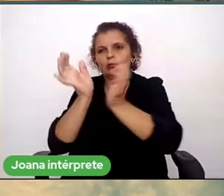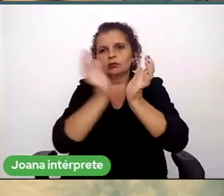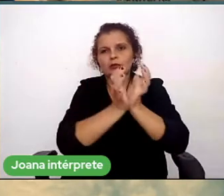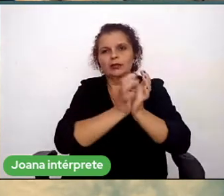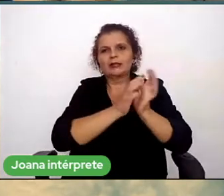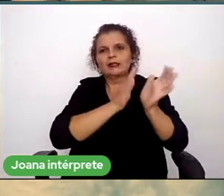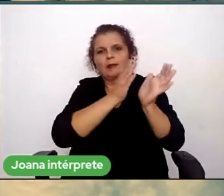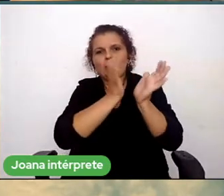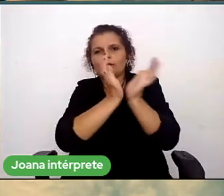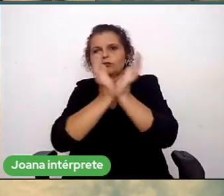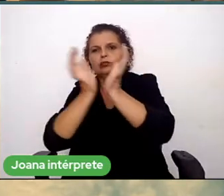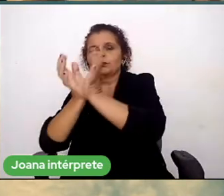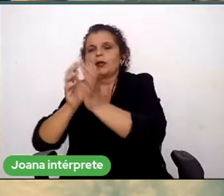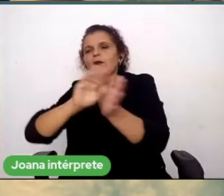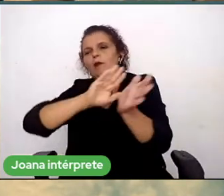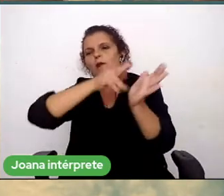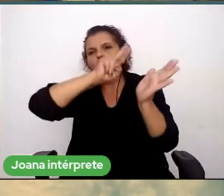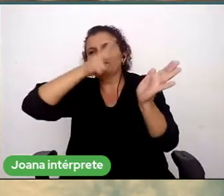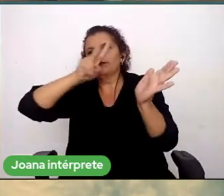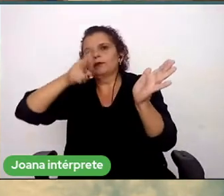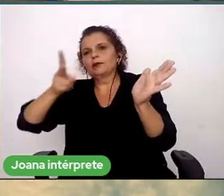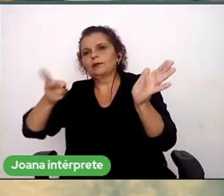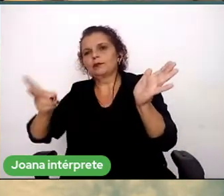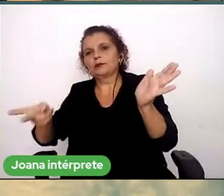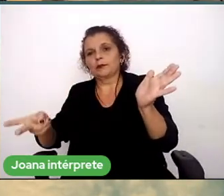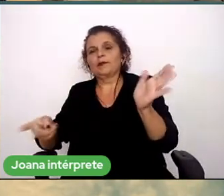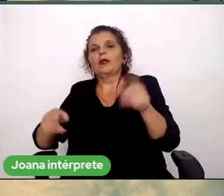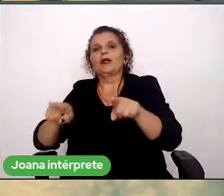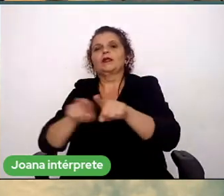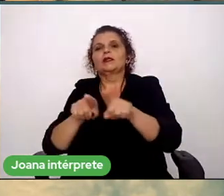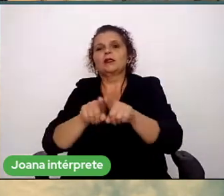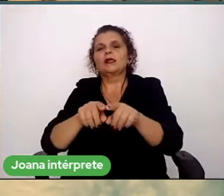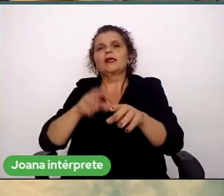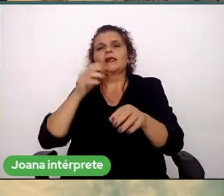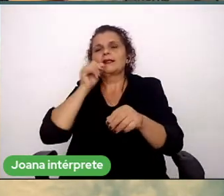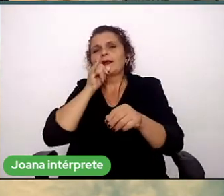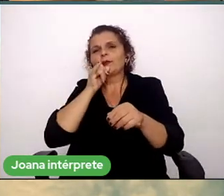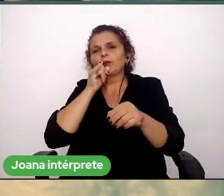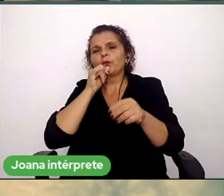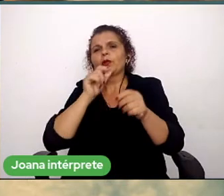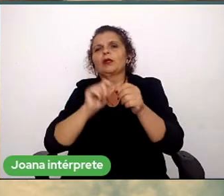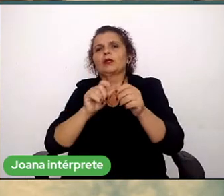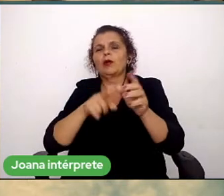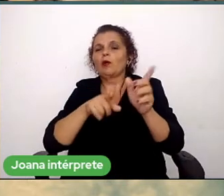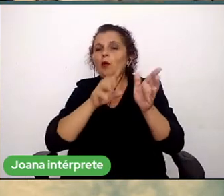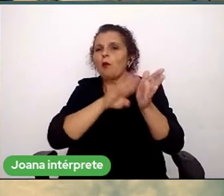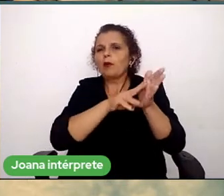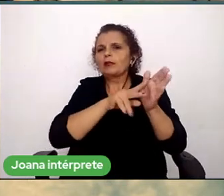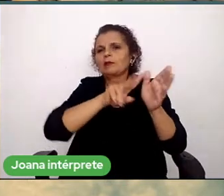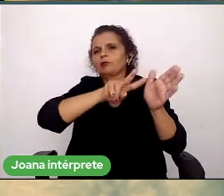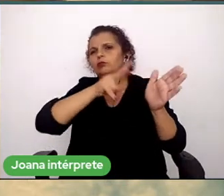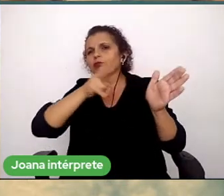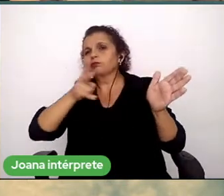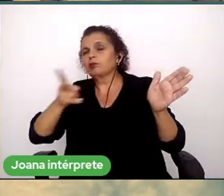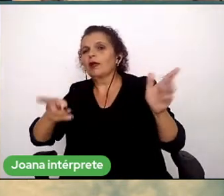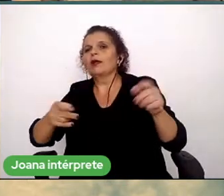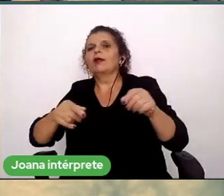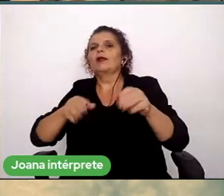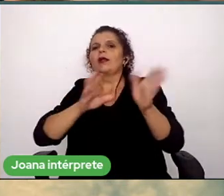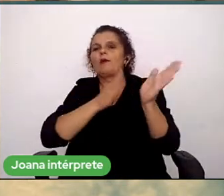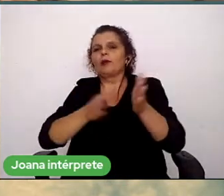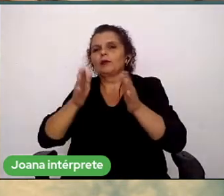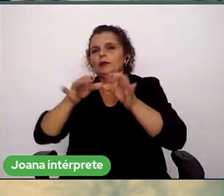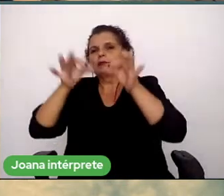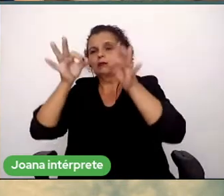explícito se existe o risco de que a infraestrutura que foi designada possa não atender ao chegar em produção numa